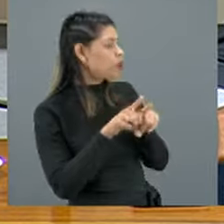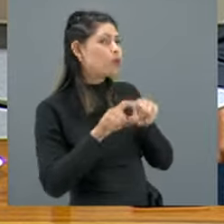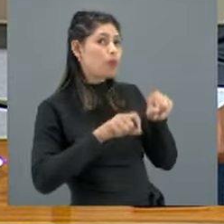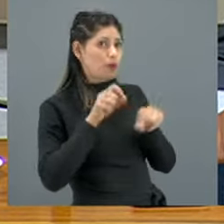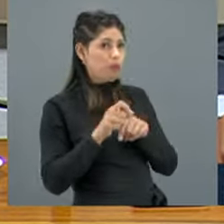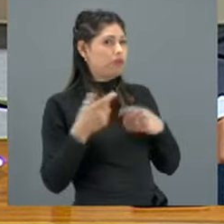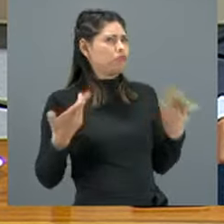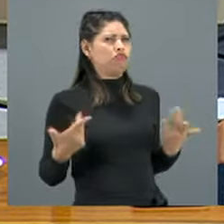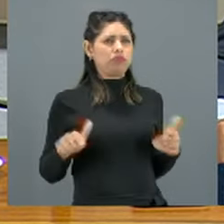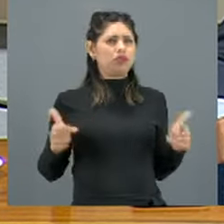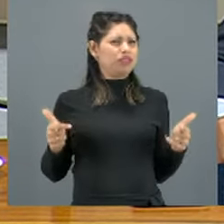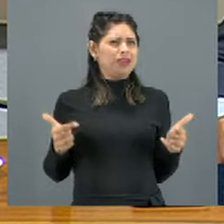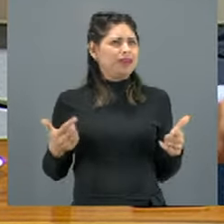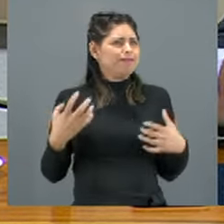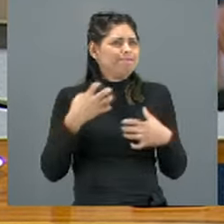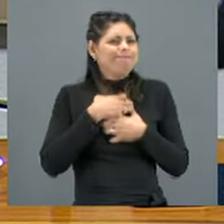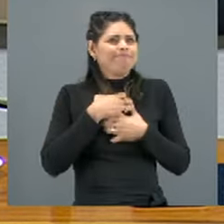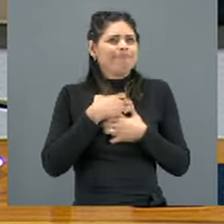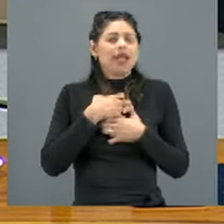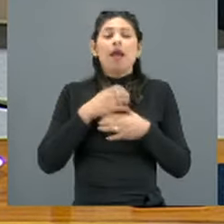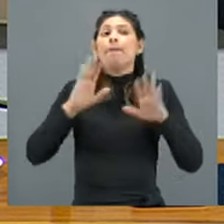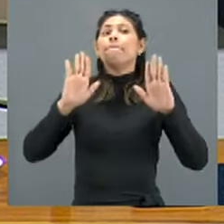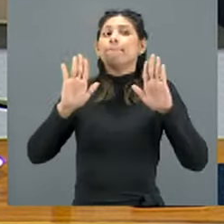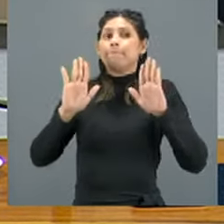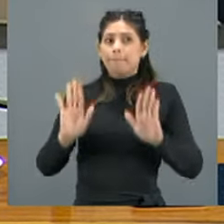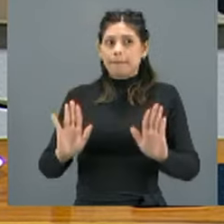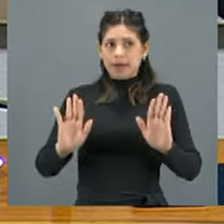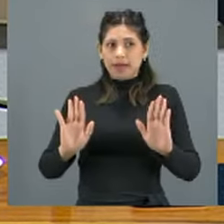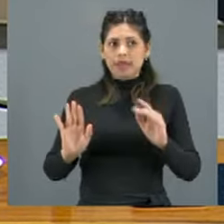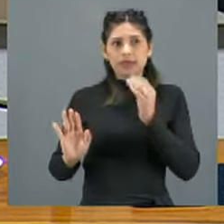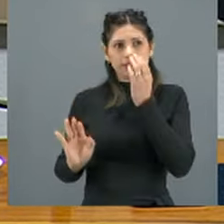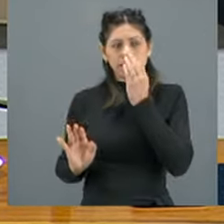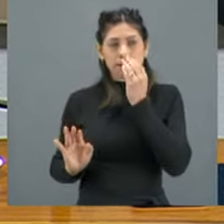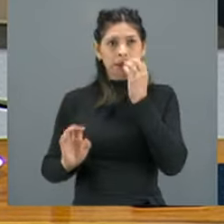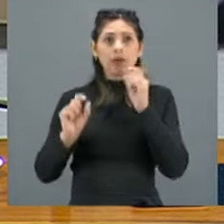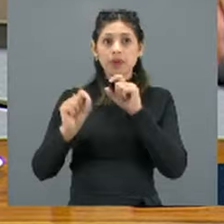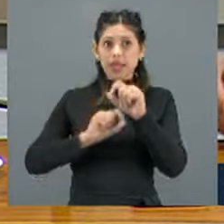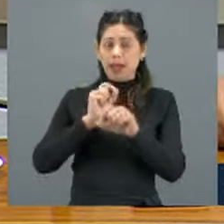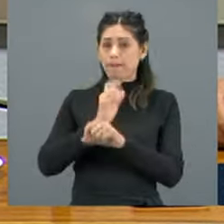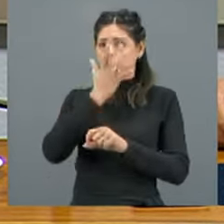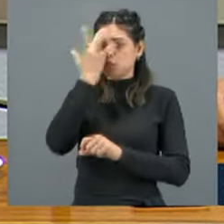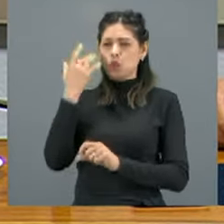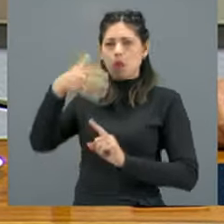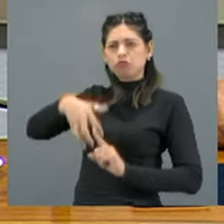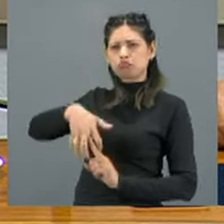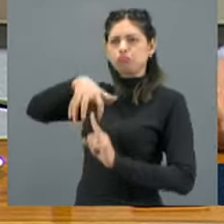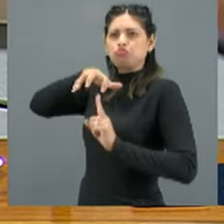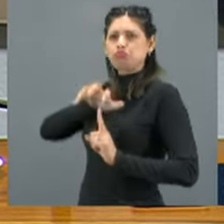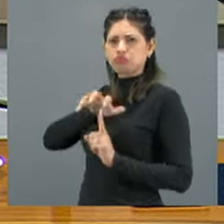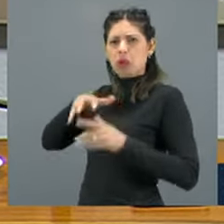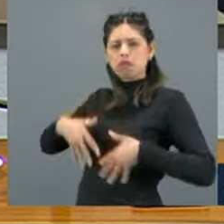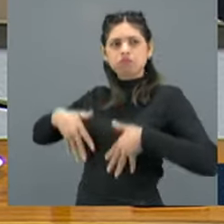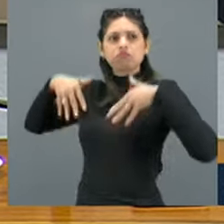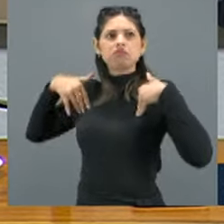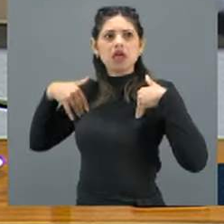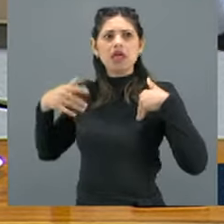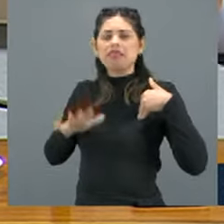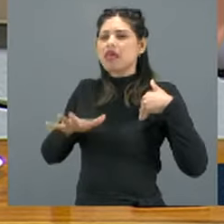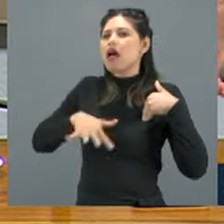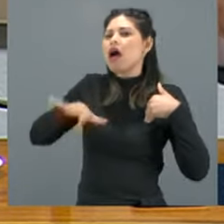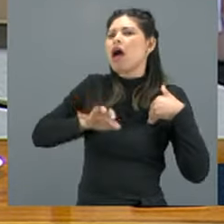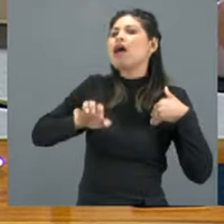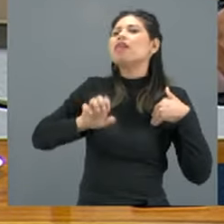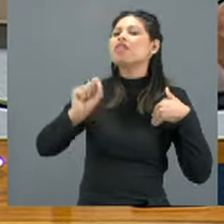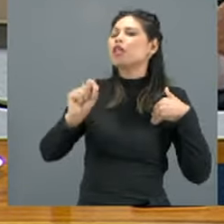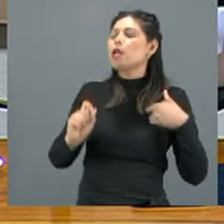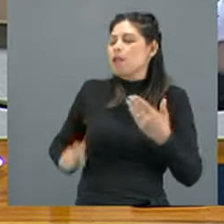me envergonha, né? Mas esse tipo de gente, o rei da Inglaterra, financiam ONGs